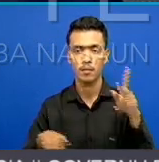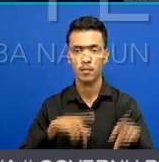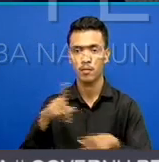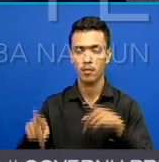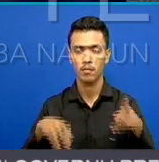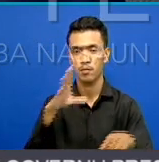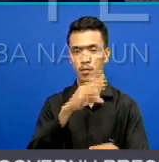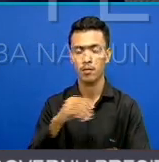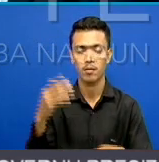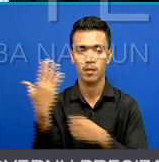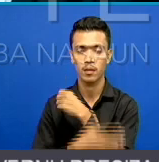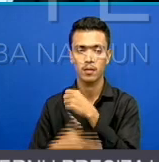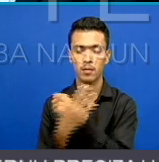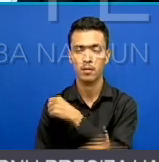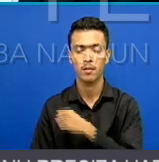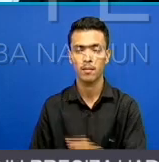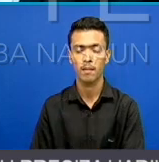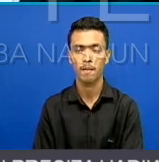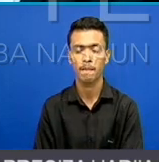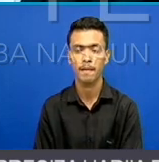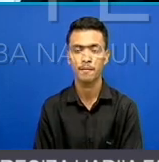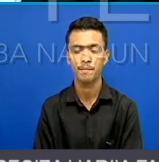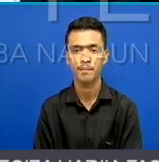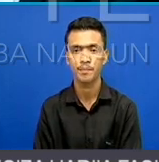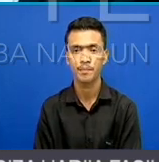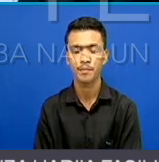para o povo na nação. Julião Pinto, Agostinho Neno, RTTL.